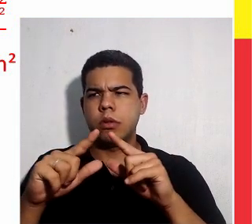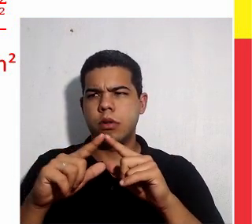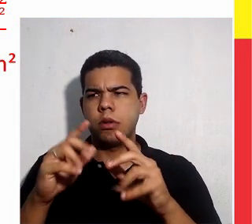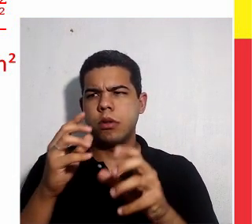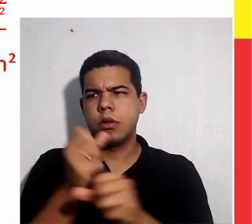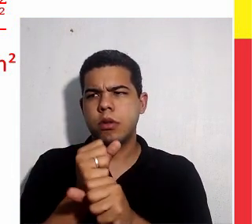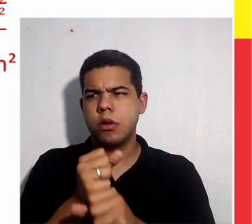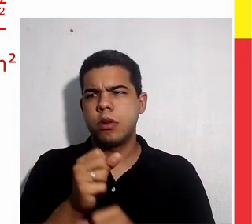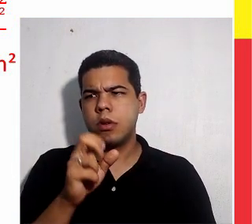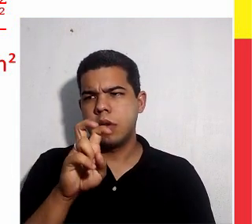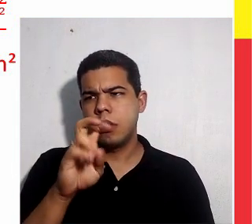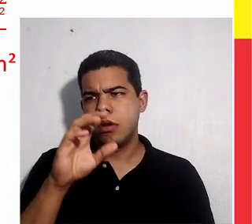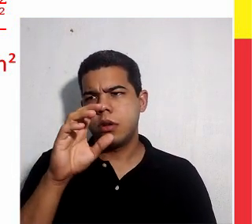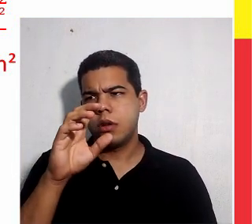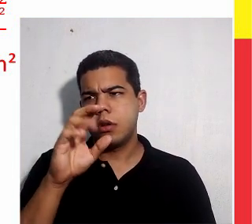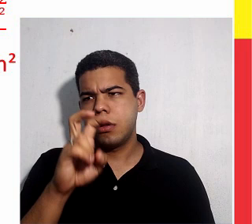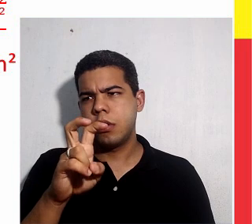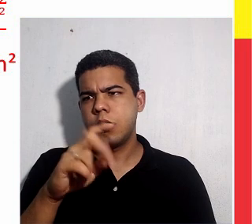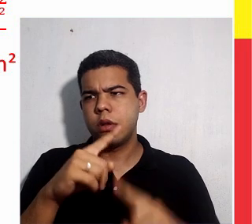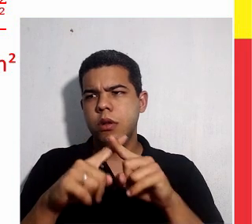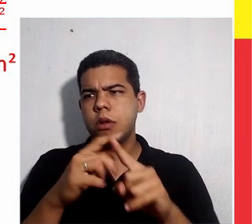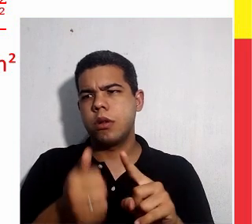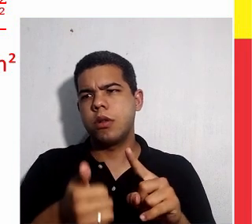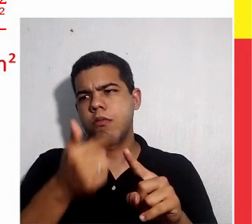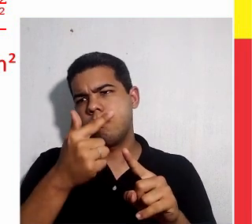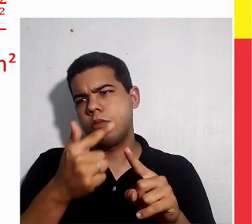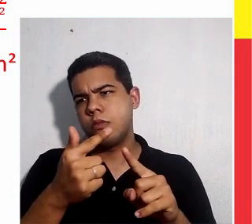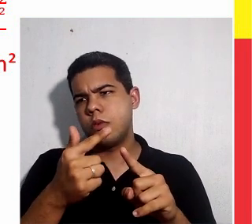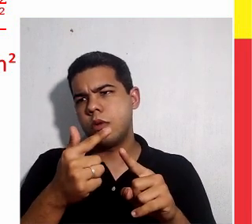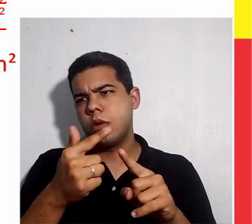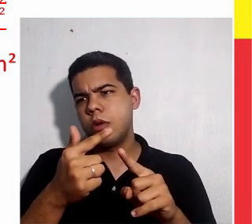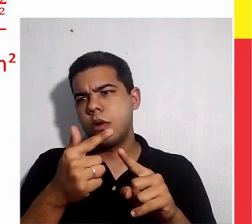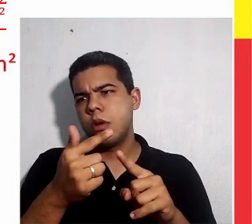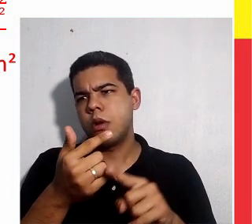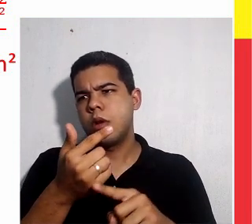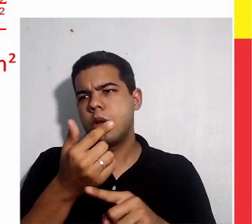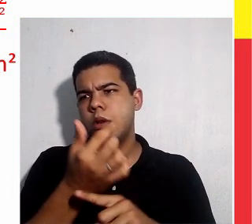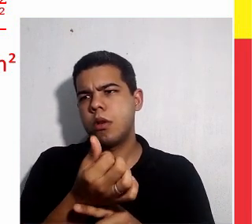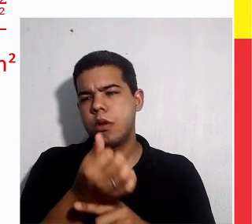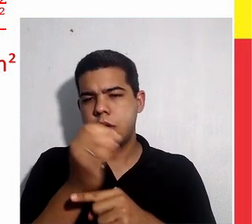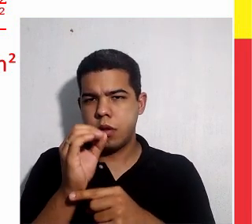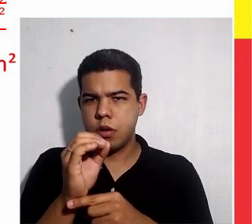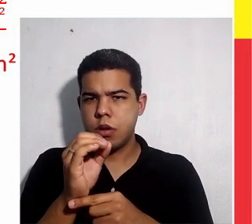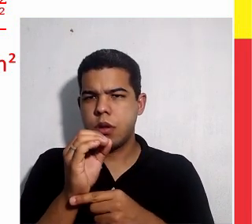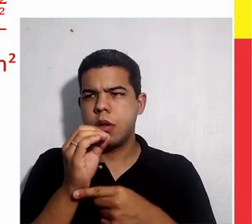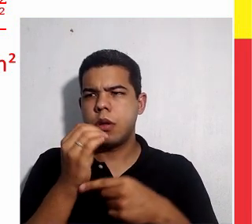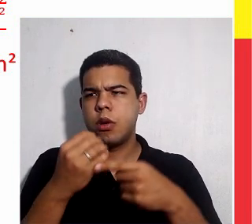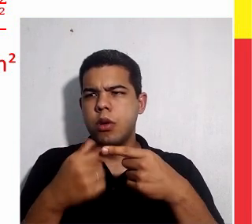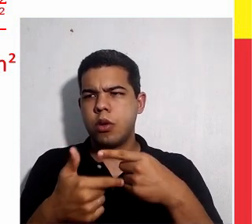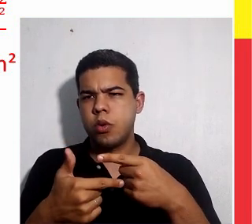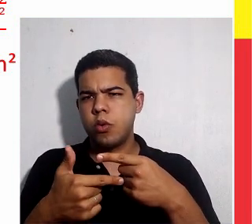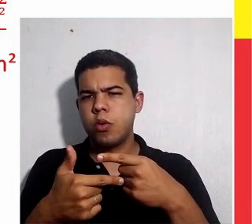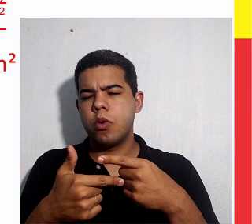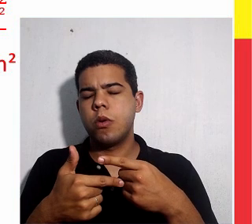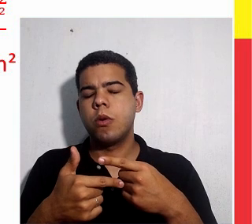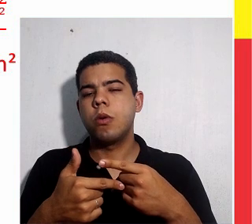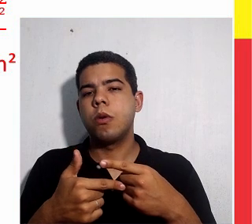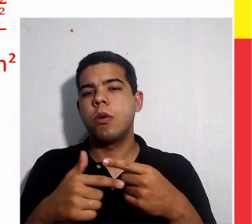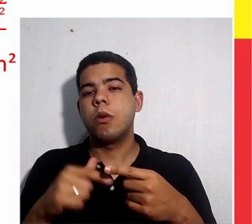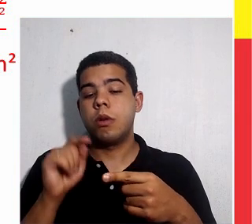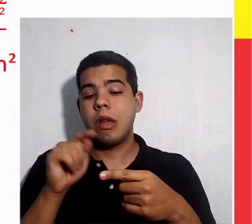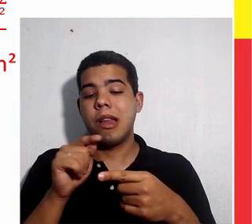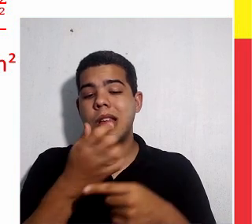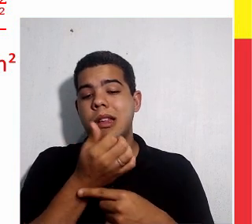12 centímetros, o resultado dividido por 2. 5 vezes 12 vai dar 60